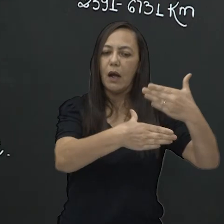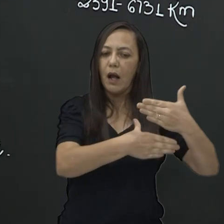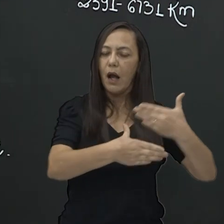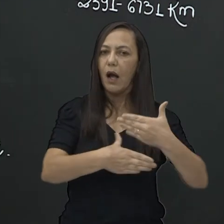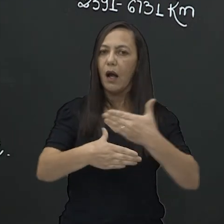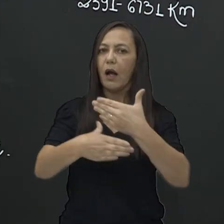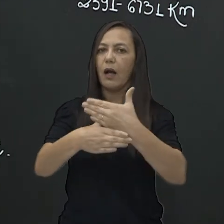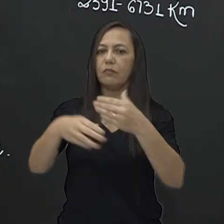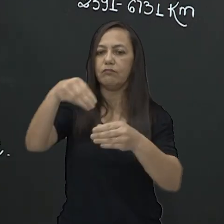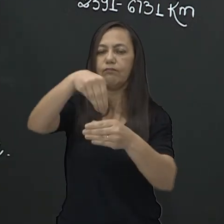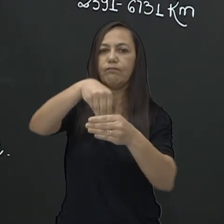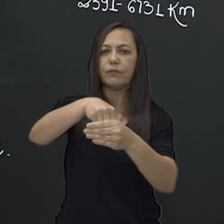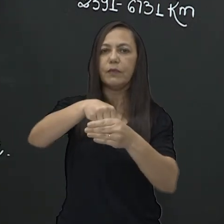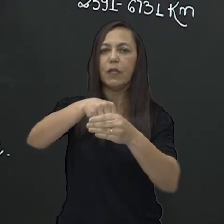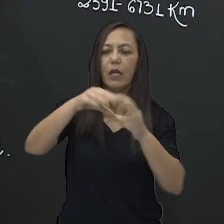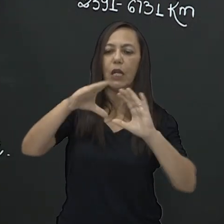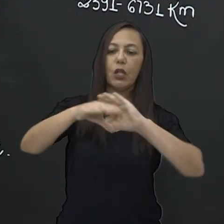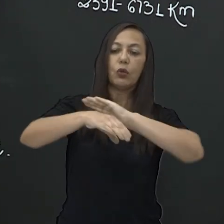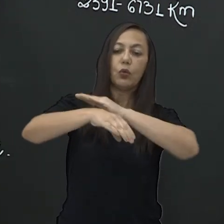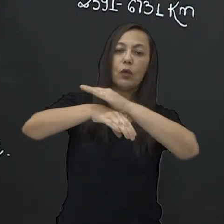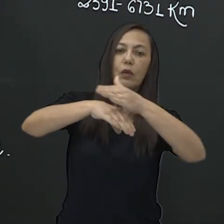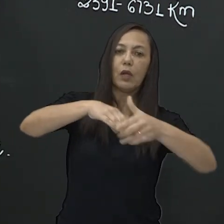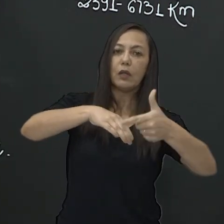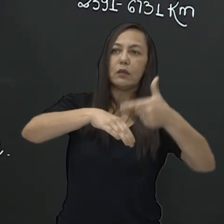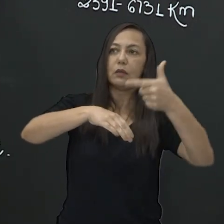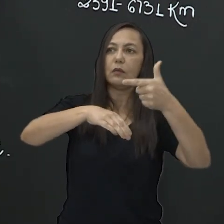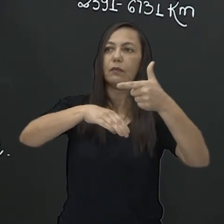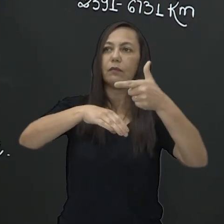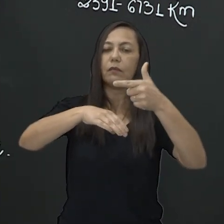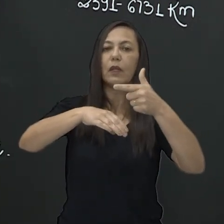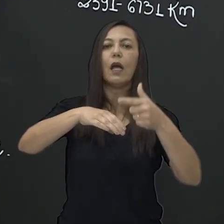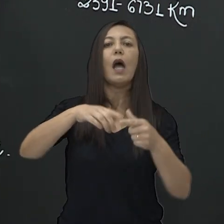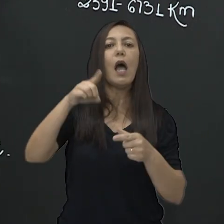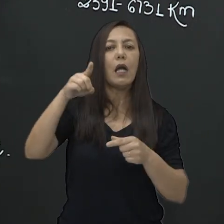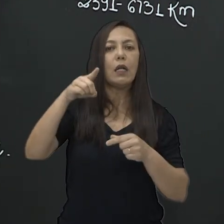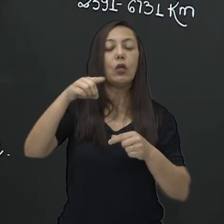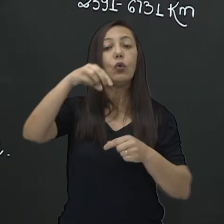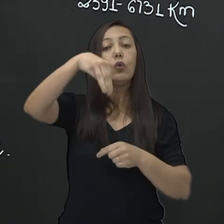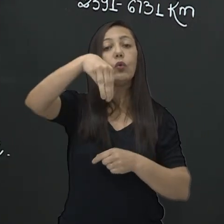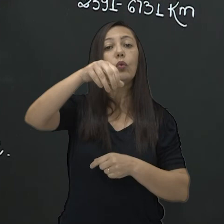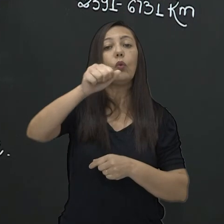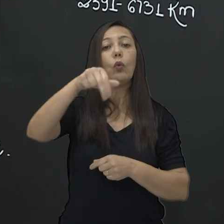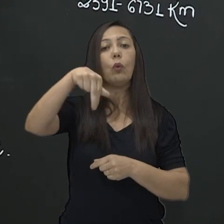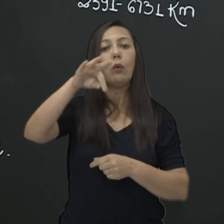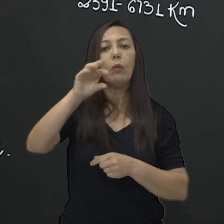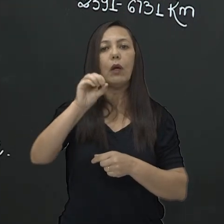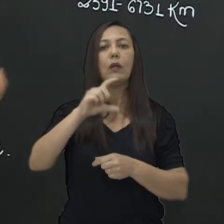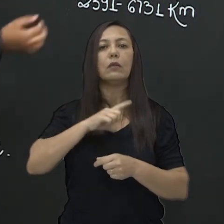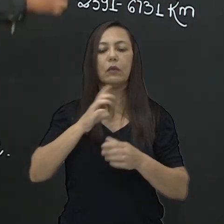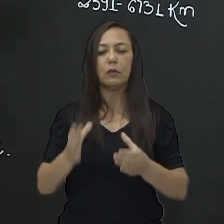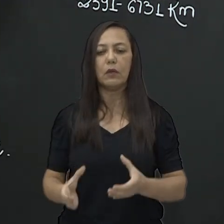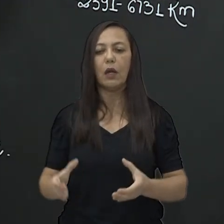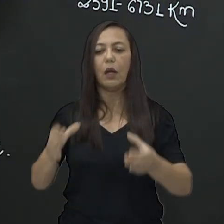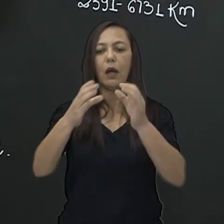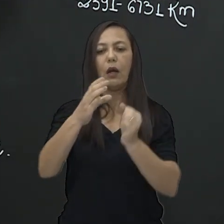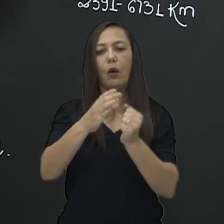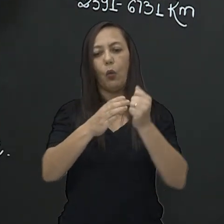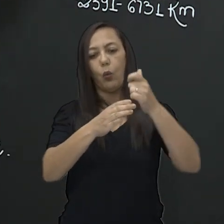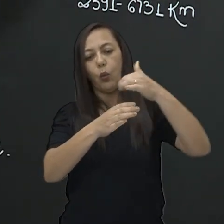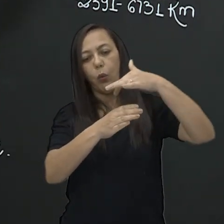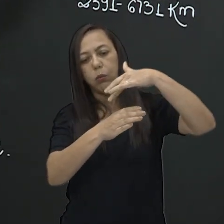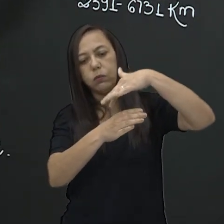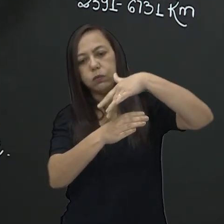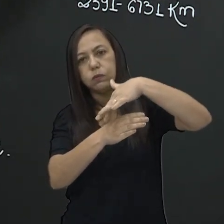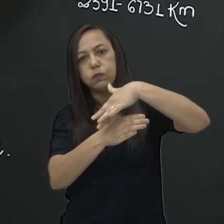litosféricas. Esse manto lembra de onde sai aquele conteúdo do vulcão, a lava. Então,